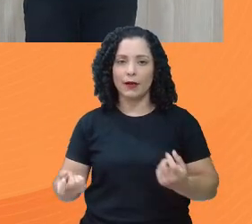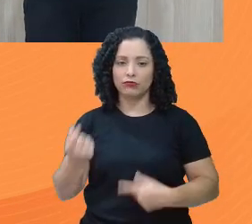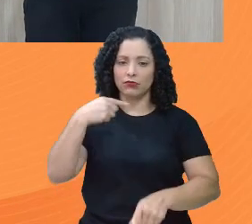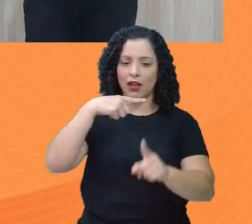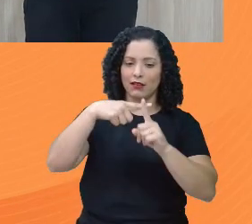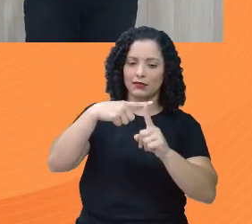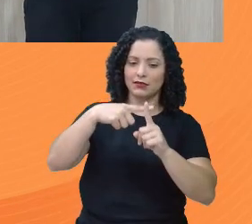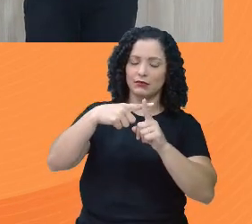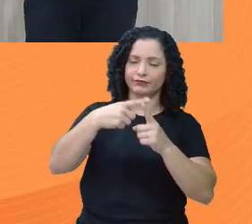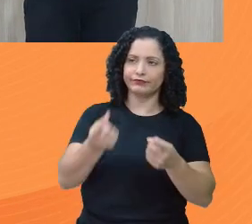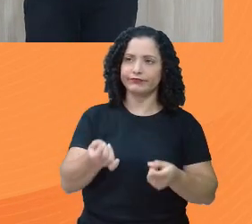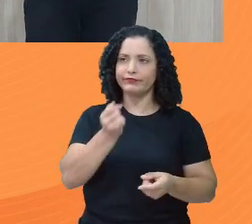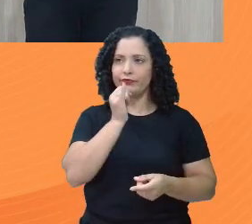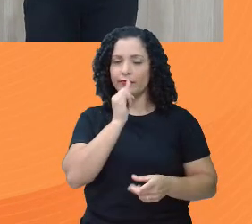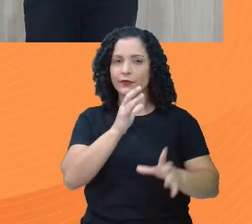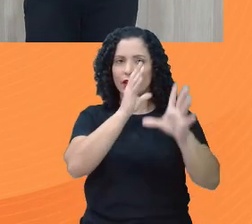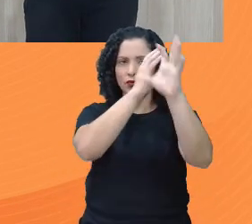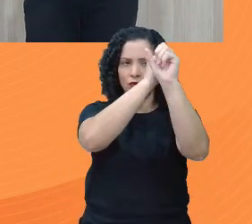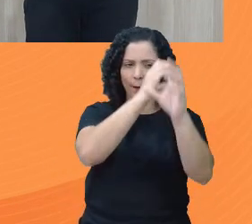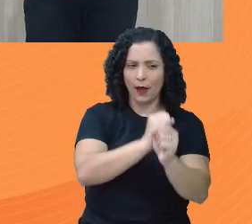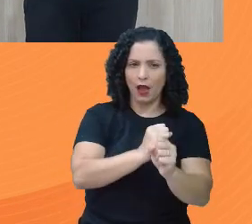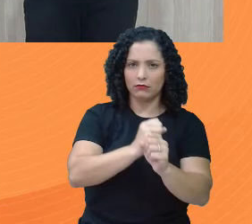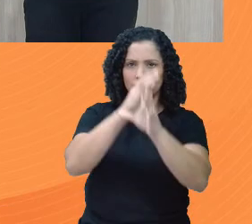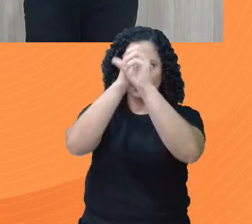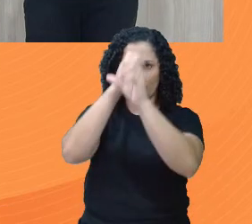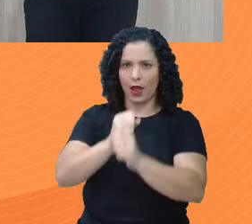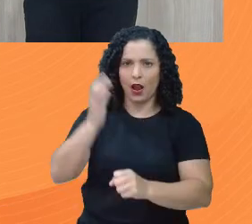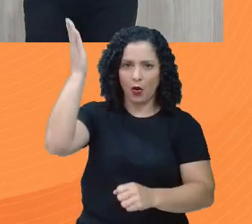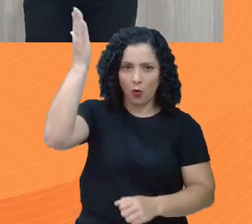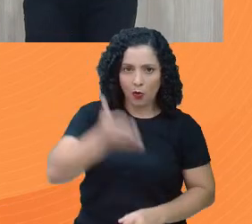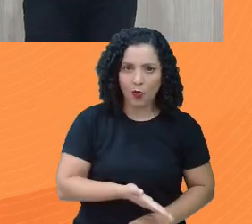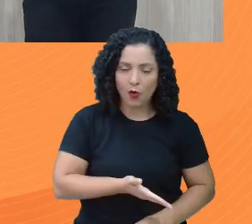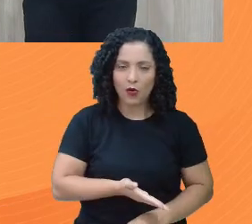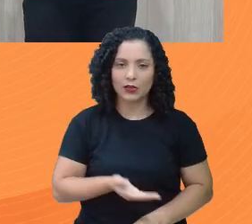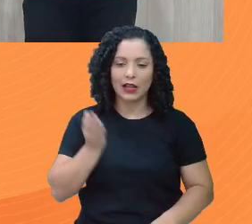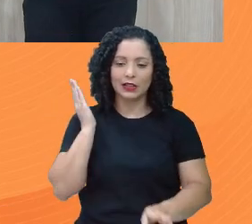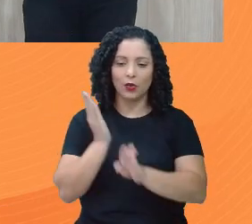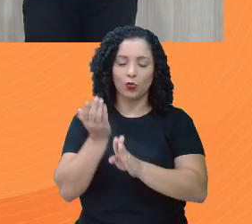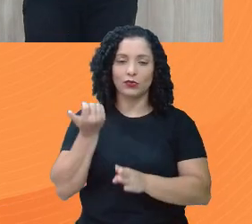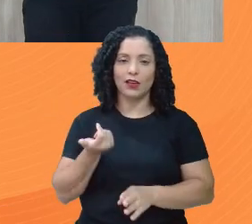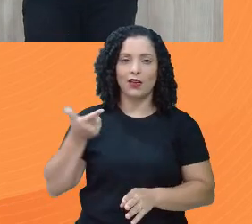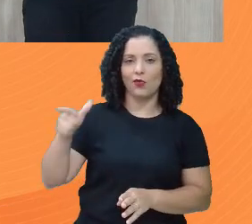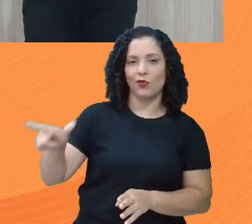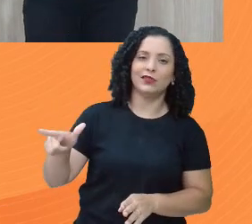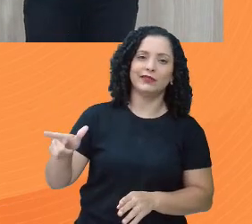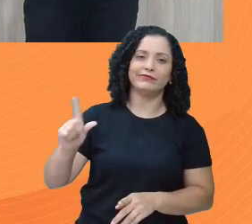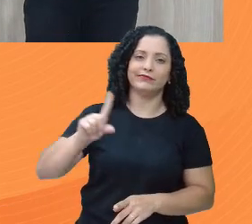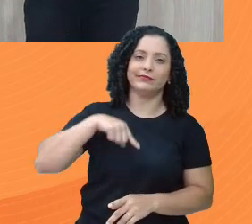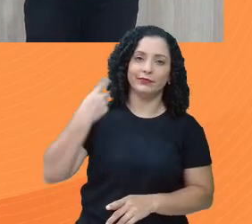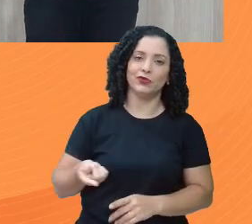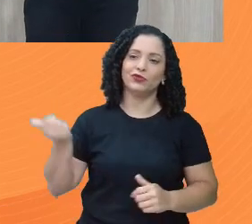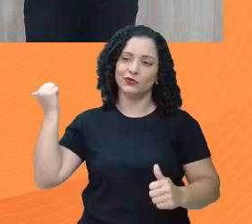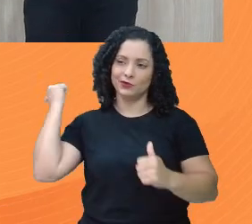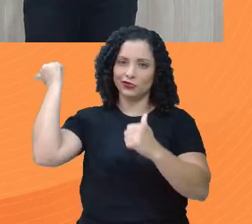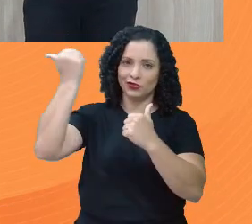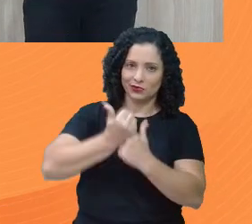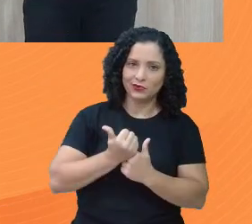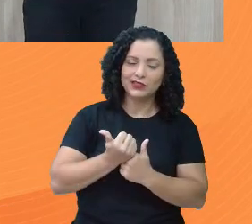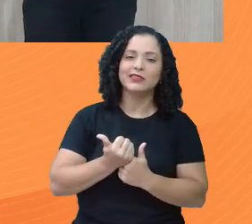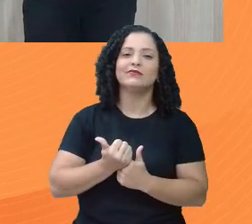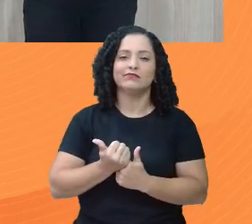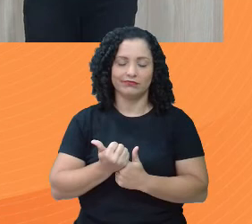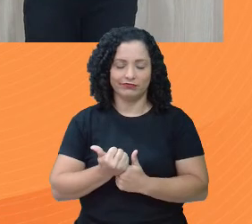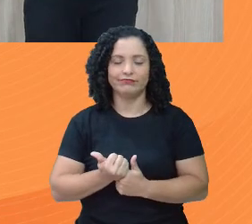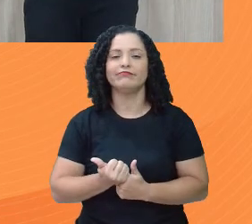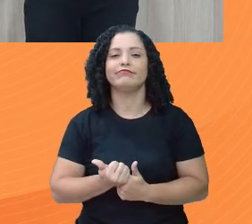Ao somar, a gente corta uma incógnita, encontra outra incógnita, certo? E depois faz a substituição também. E